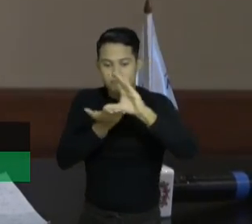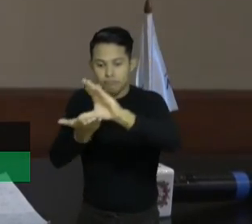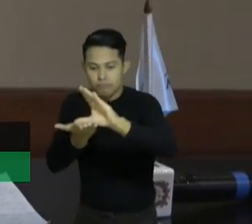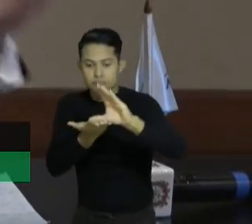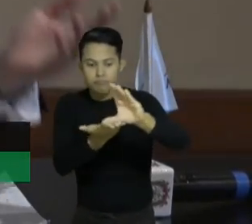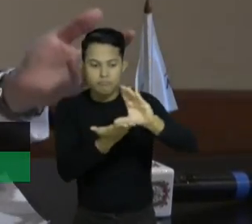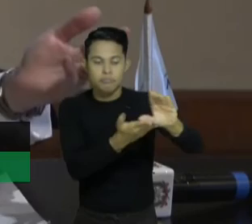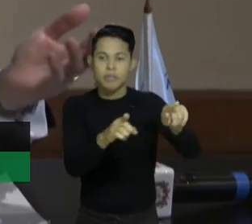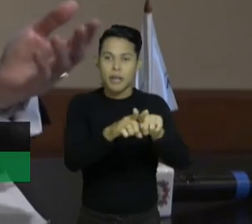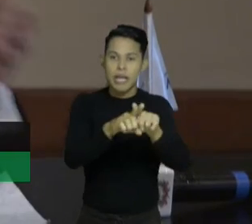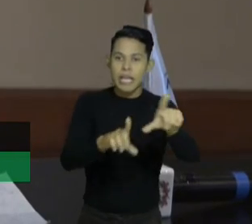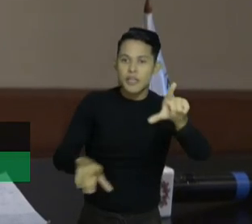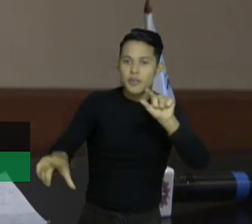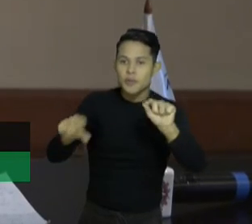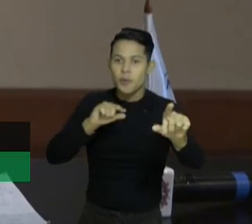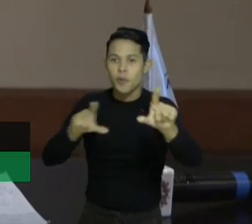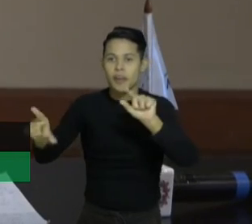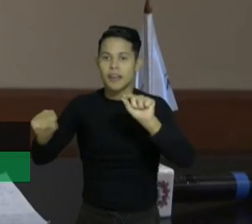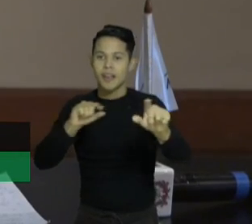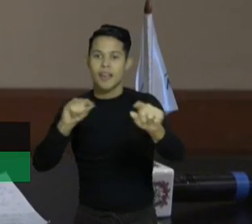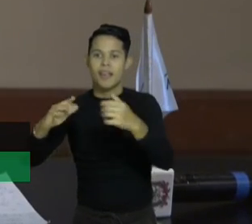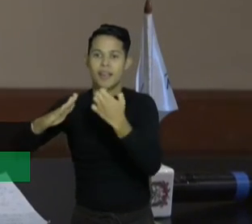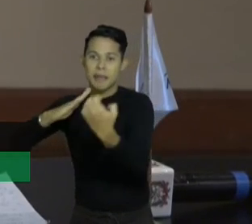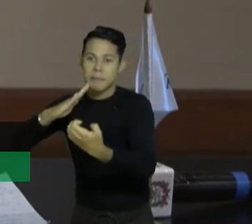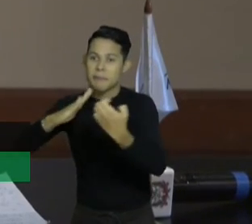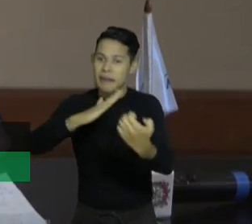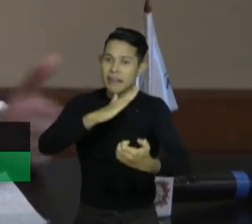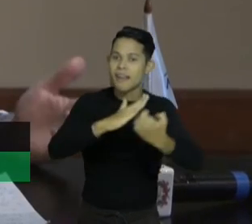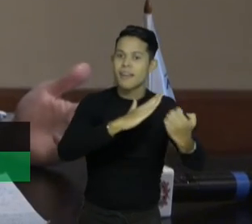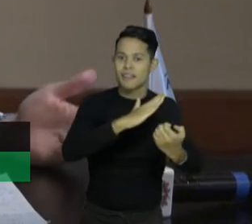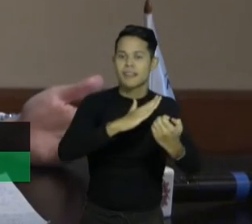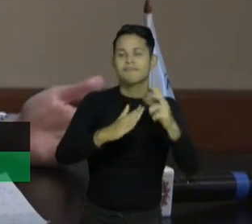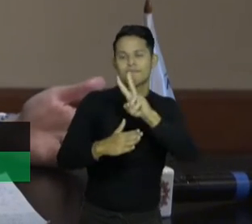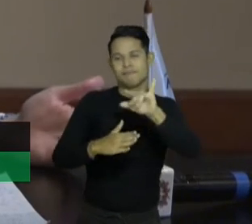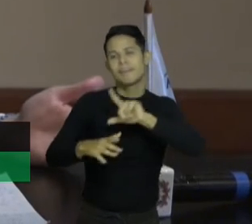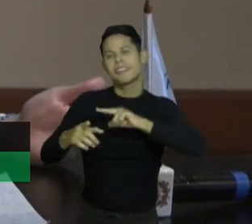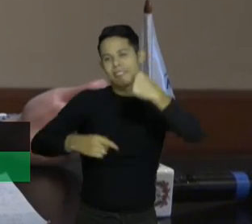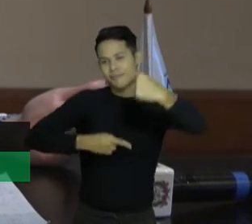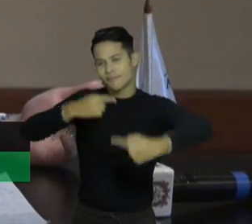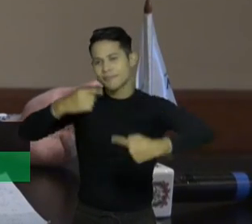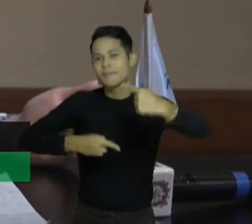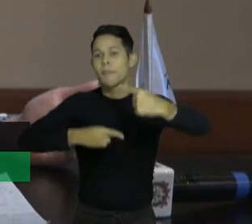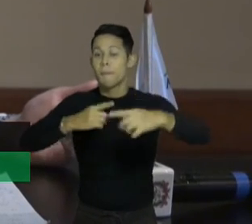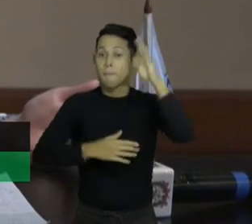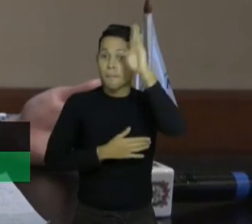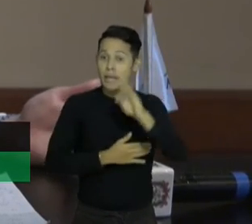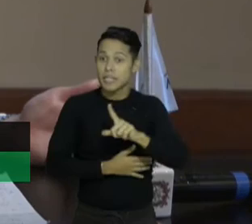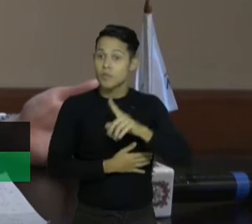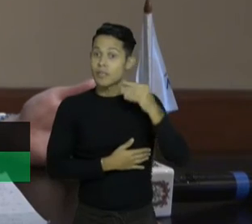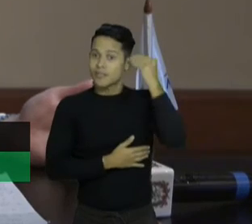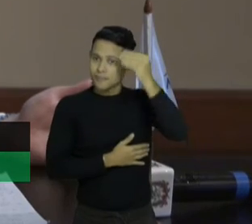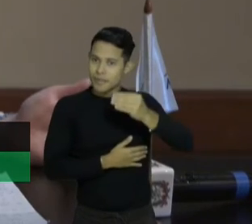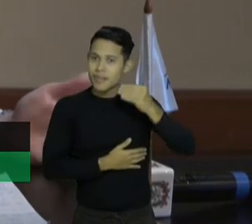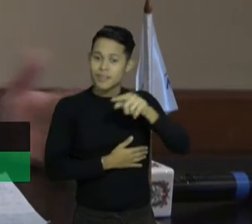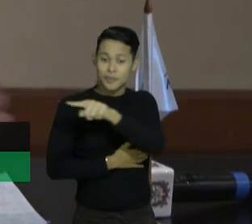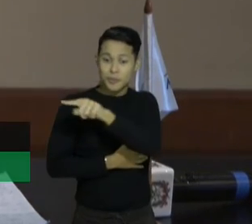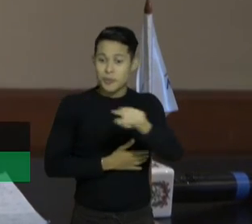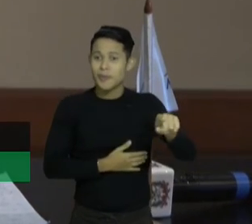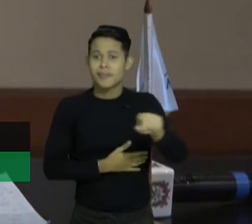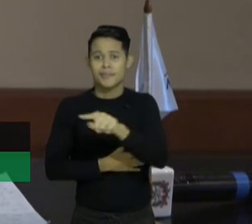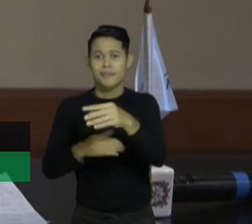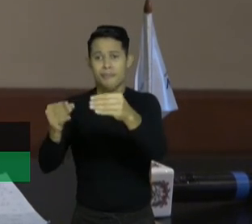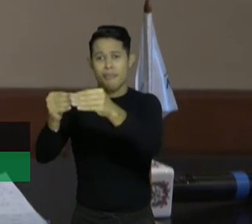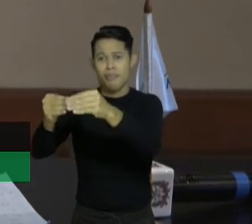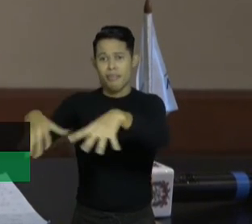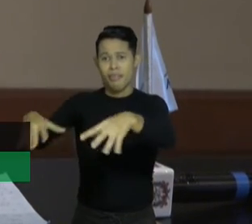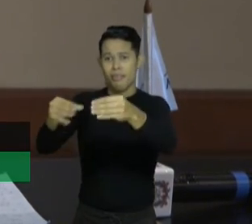empresário vai ser o amigo do do Rei aí você entra em discussões que o Brasil já tem experiência são fracassadas tá aí é